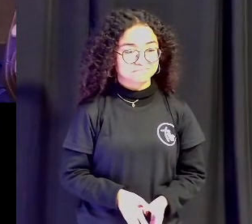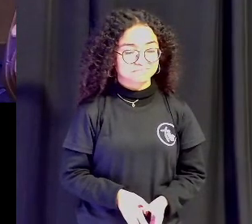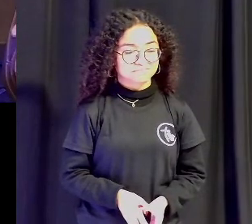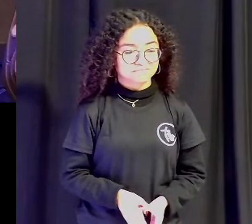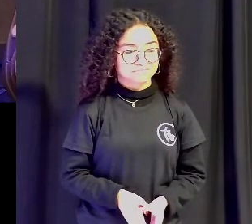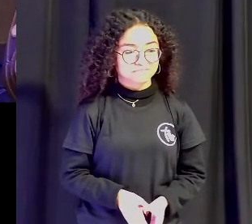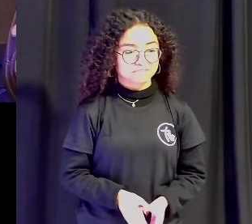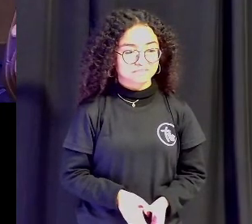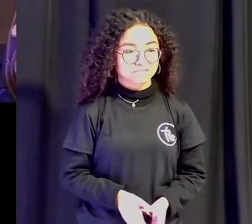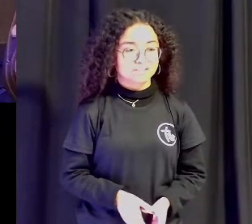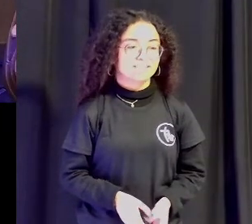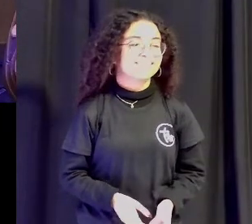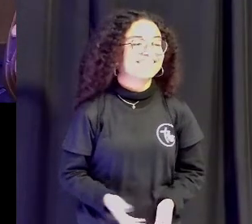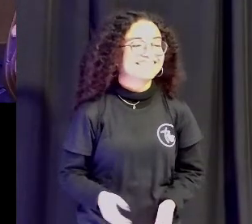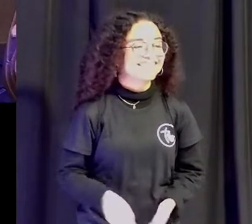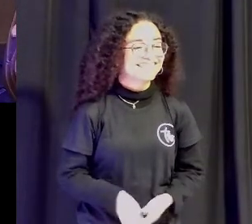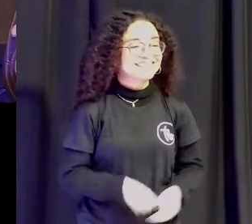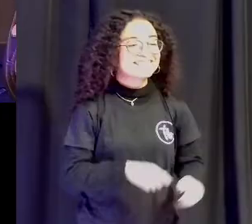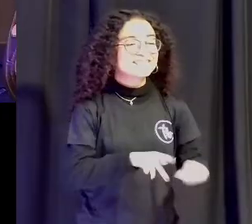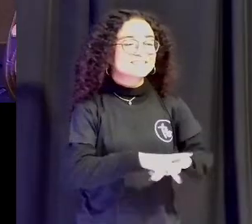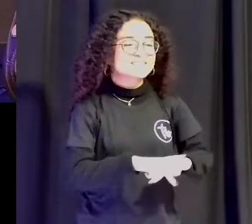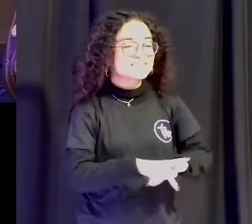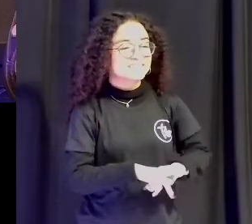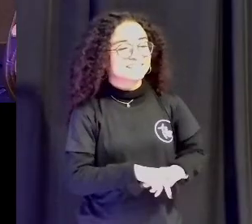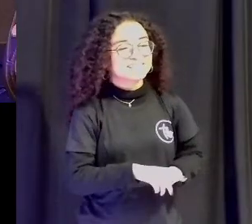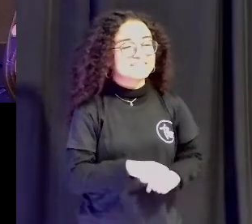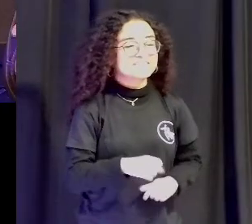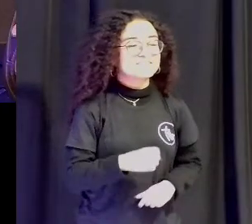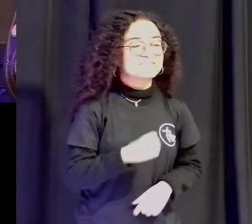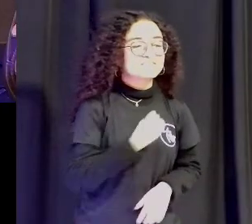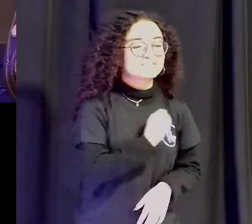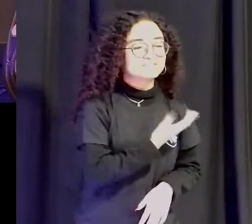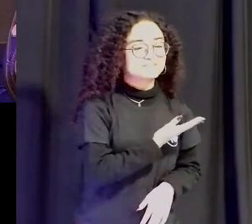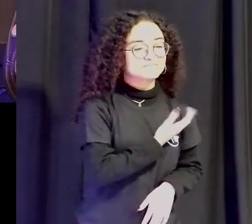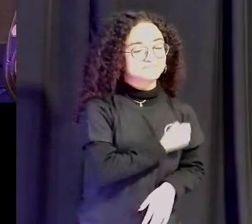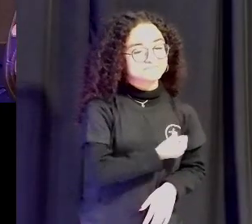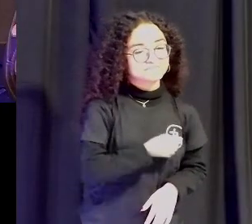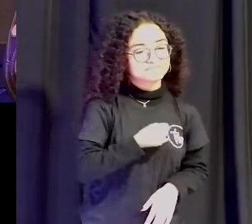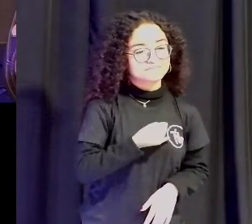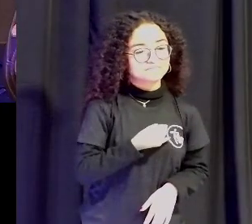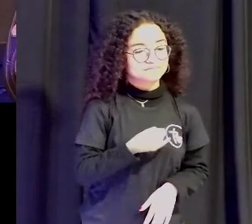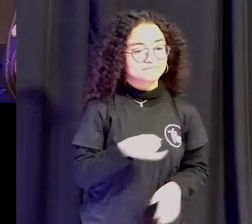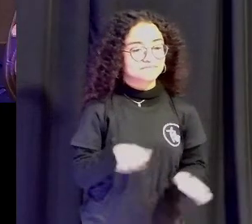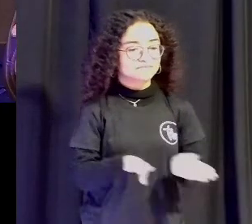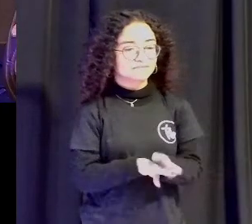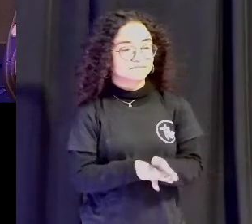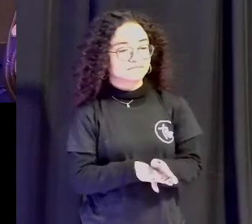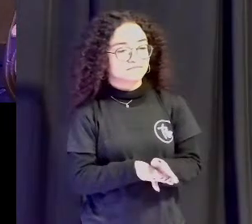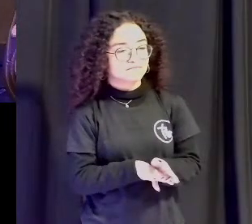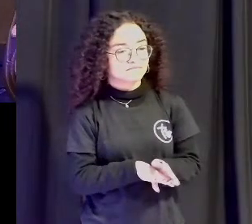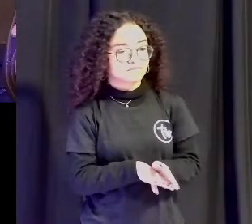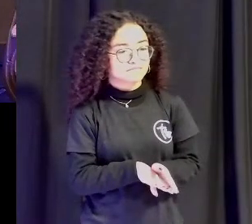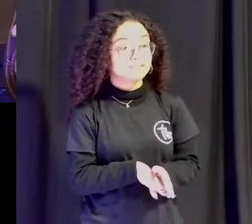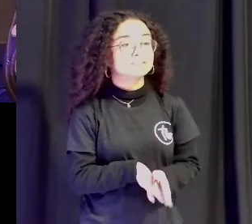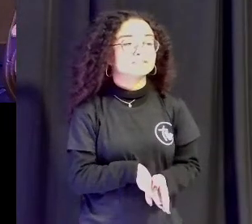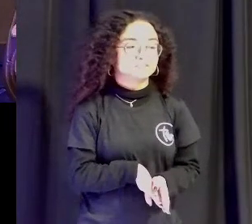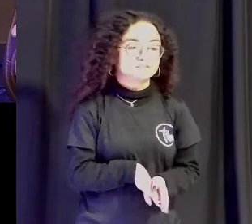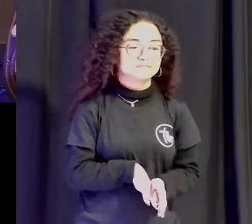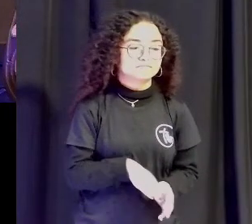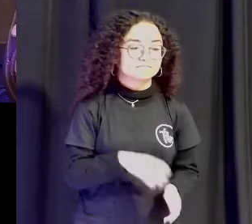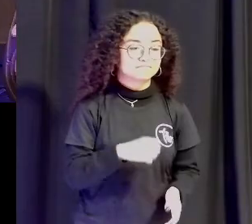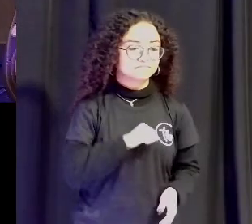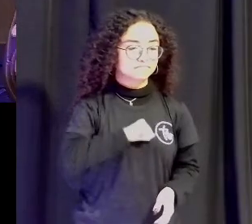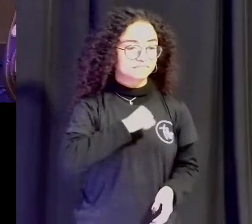Enquanto Pedro e João ainda falavam ao povo, chegaram os sacerdotes e o capitão do templo e os